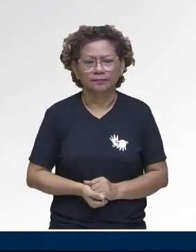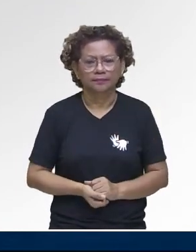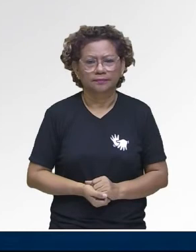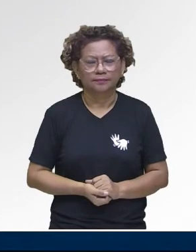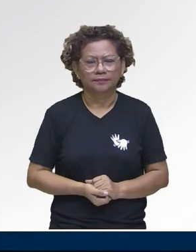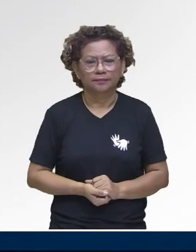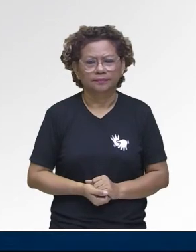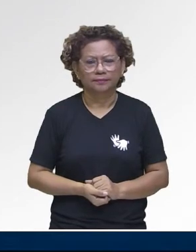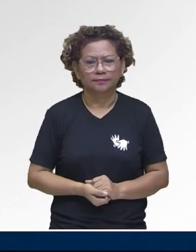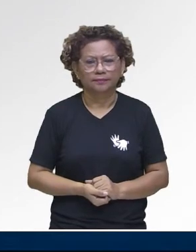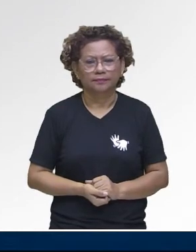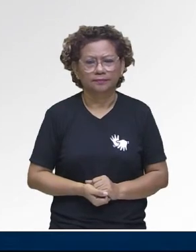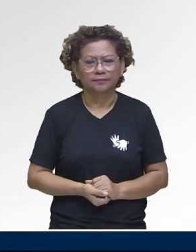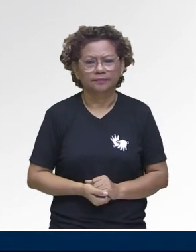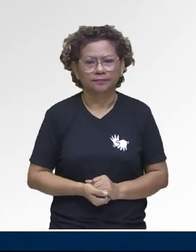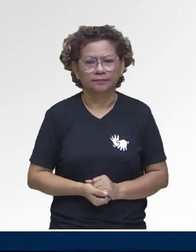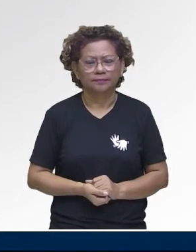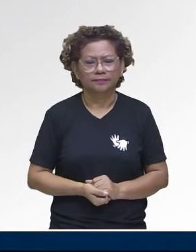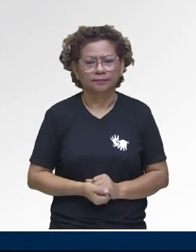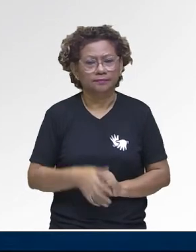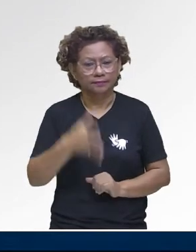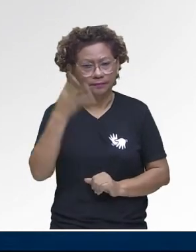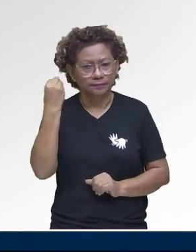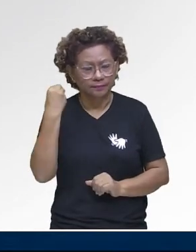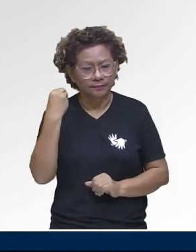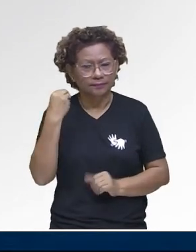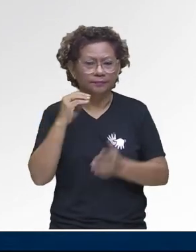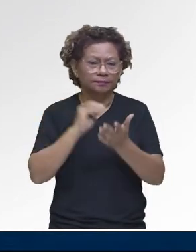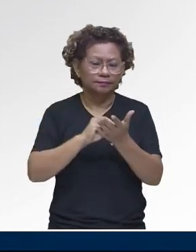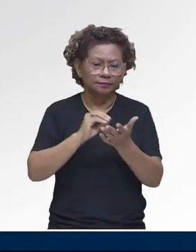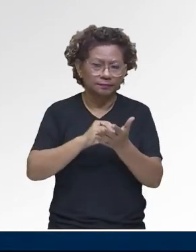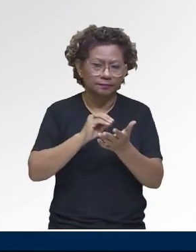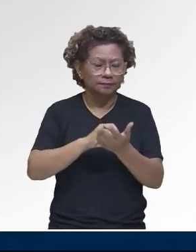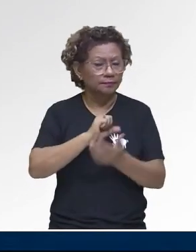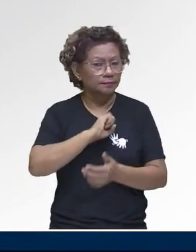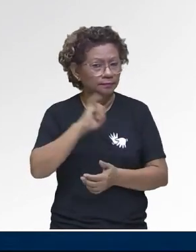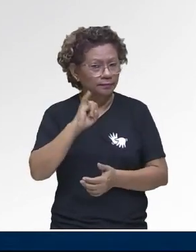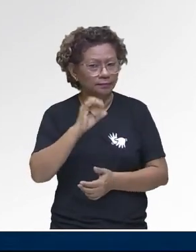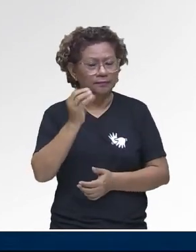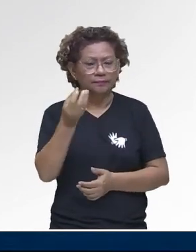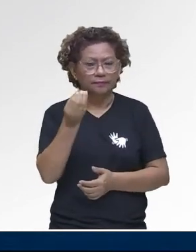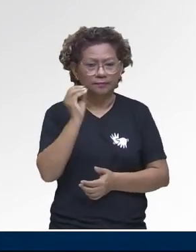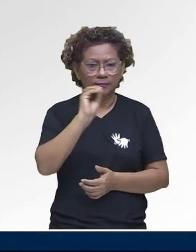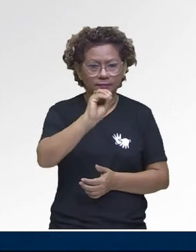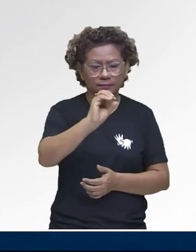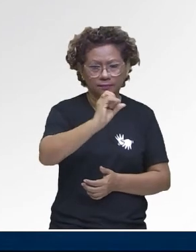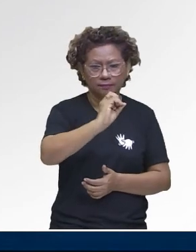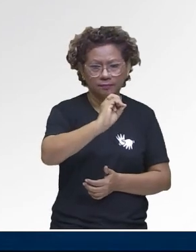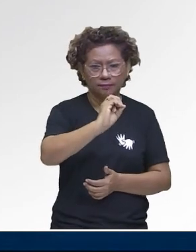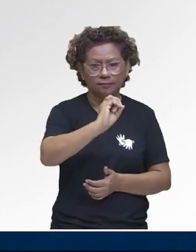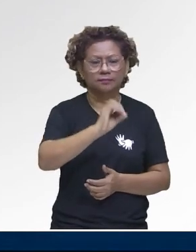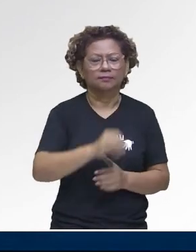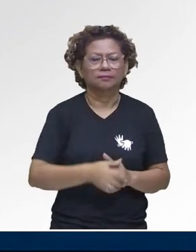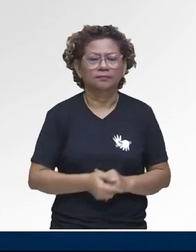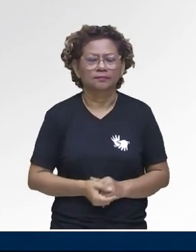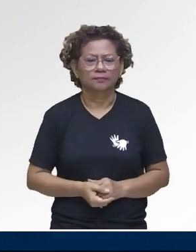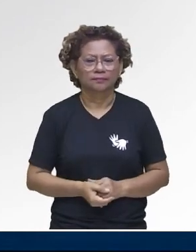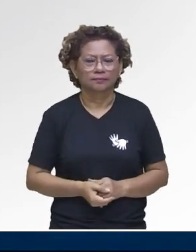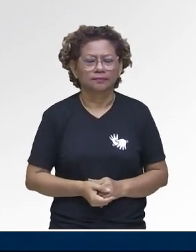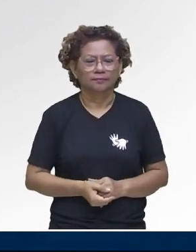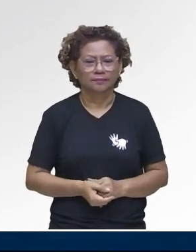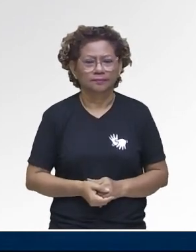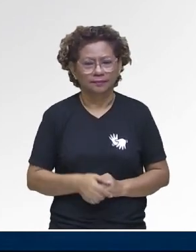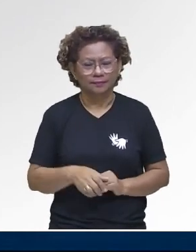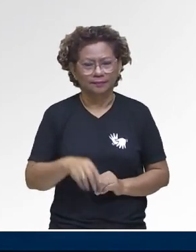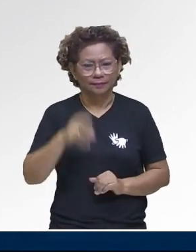aqui com 0, olha só. E aí a gente vai lembrar da operação de subtração dos números do